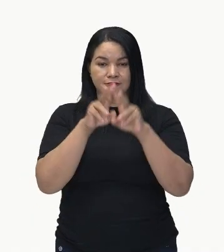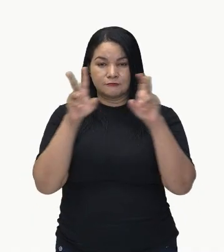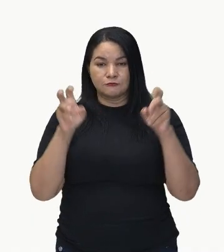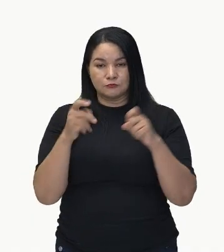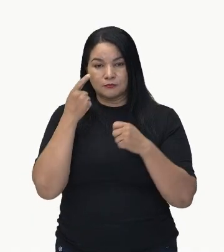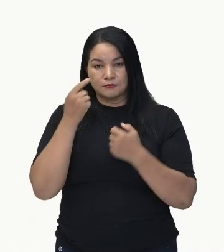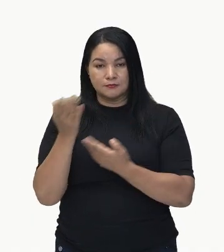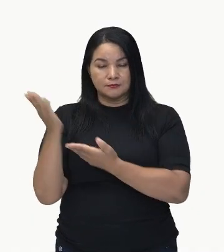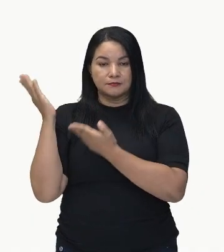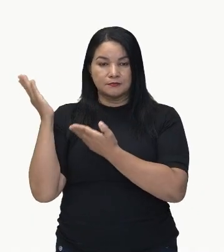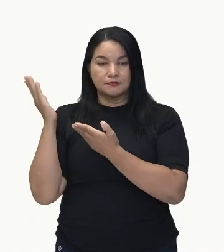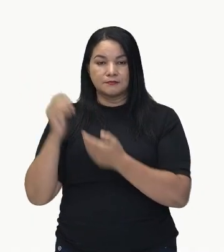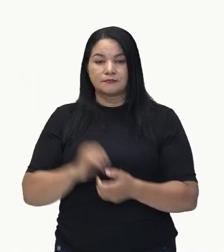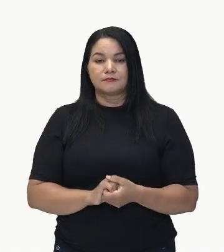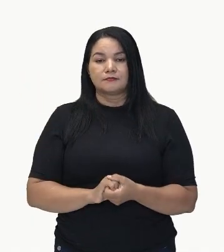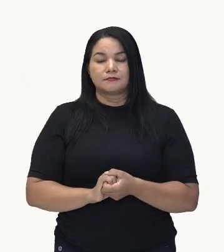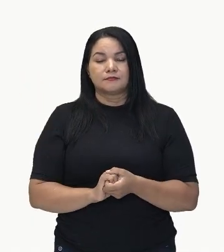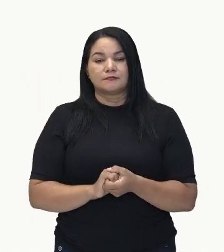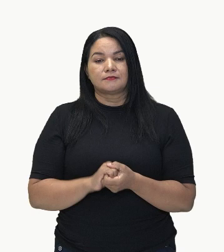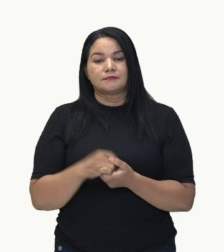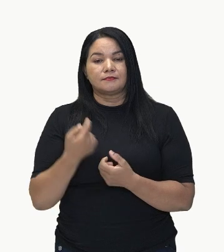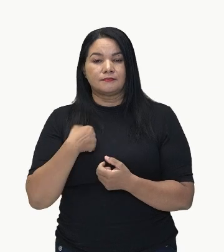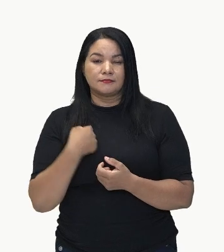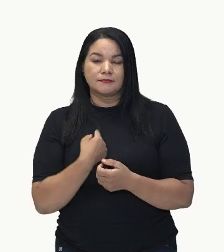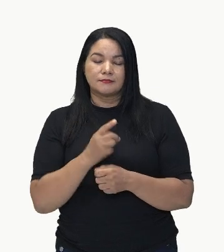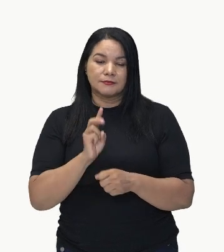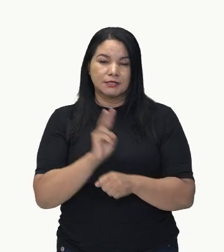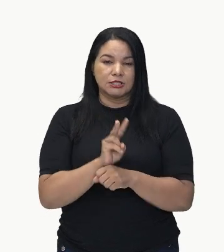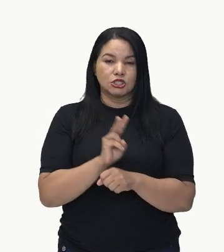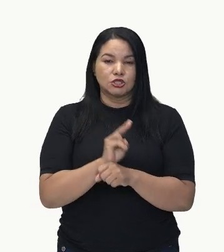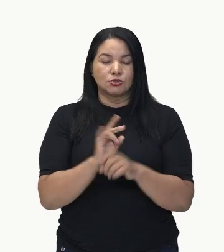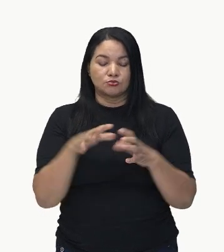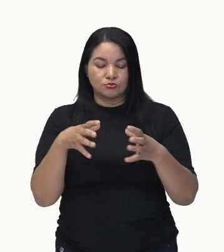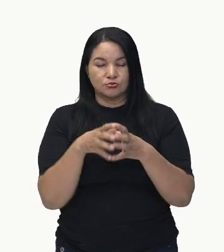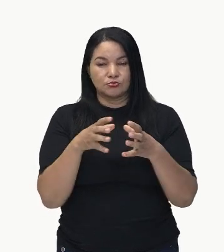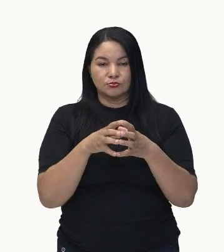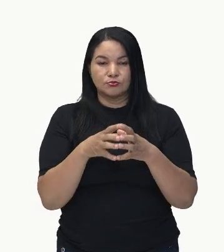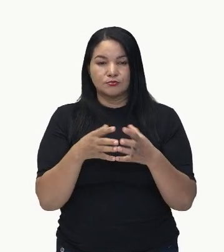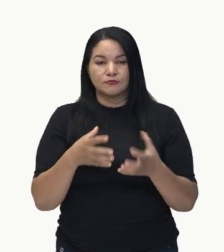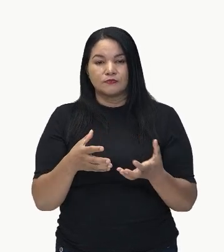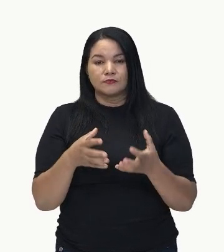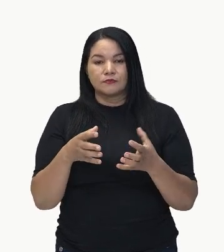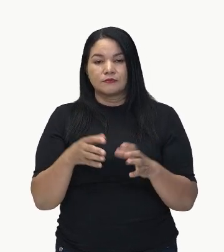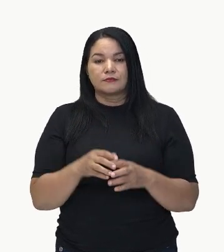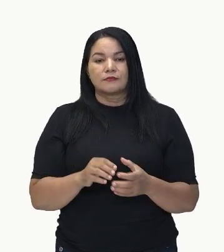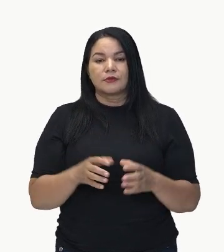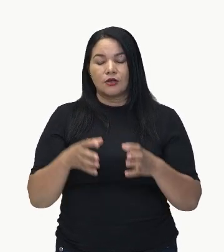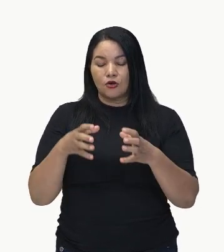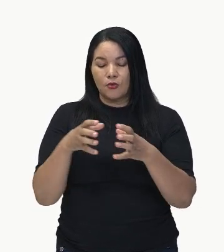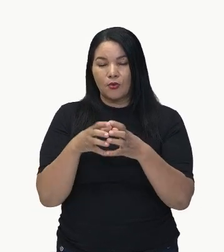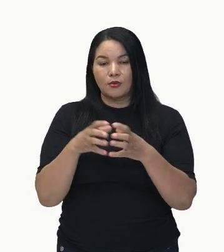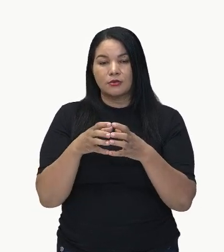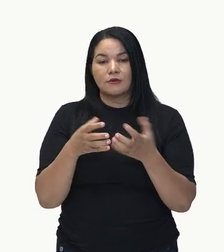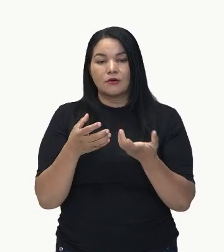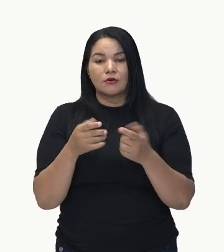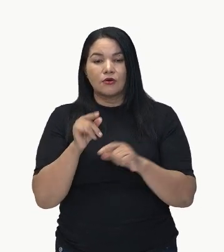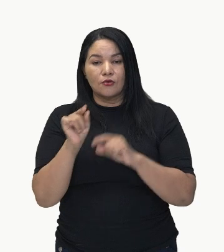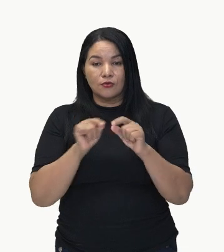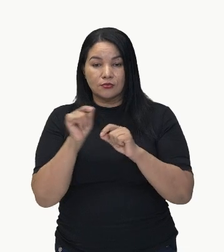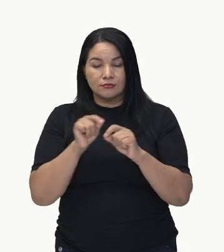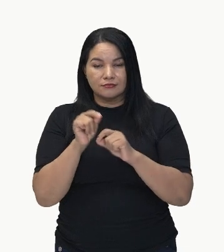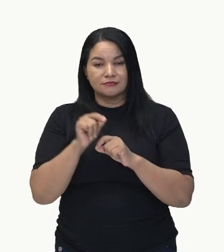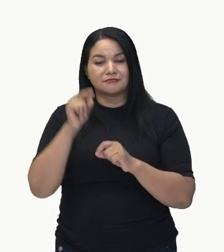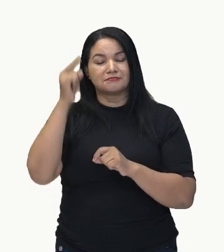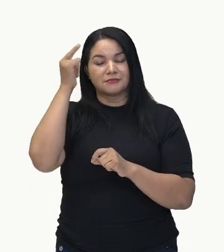seguinte: sou um guardador de rebanhos, sou um guardador de rebanhos. O rebanho é os